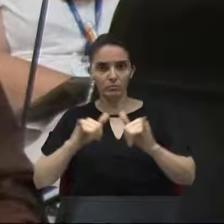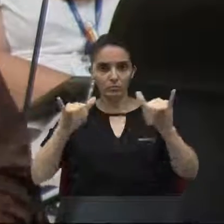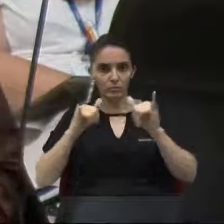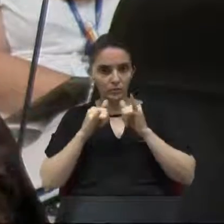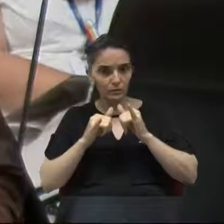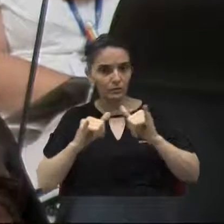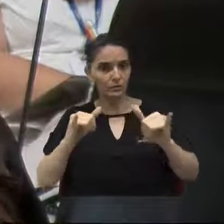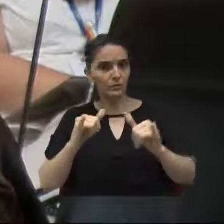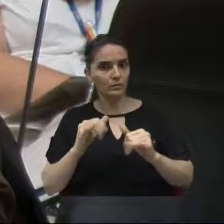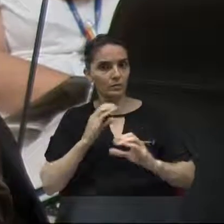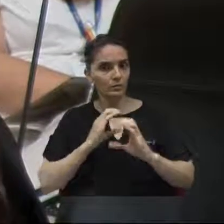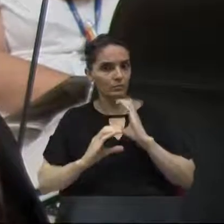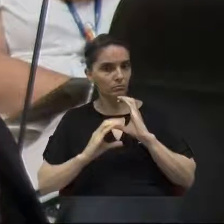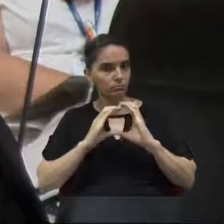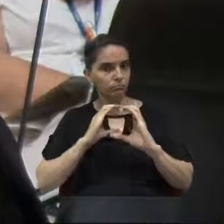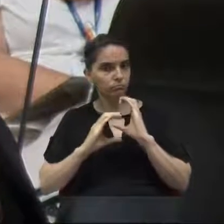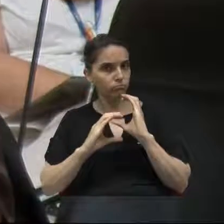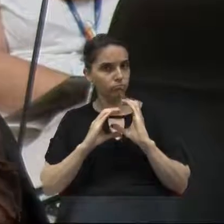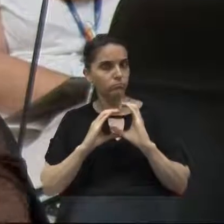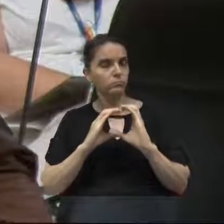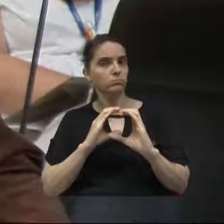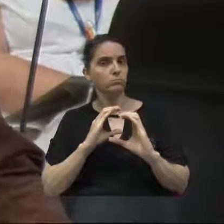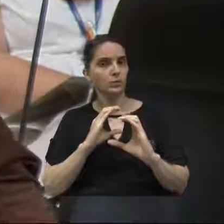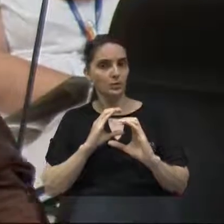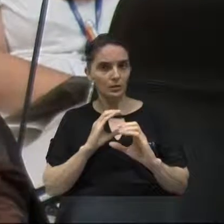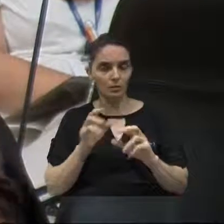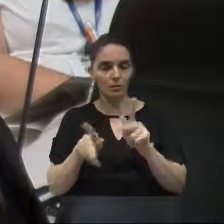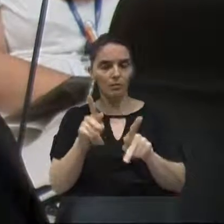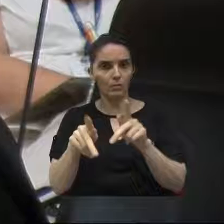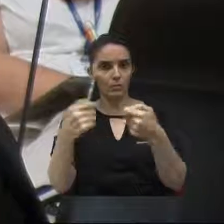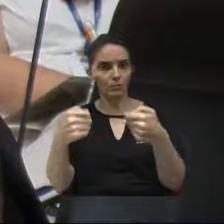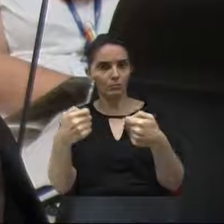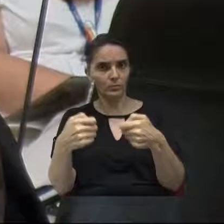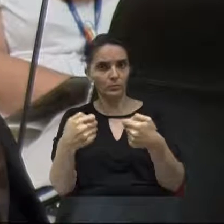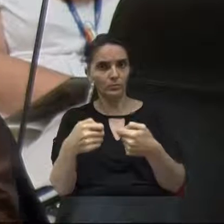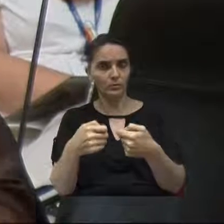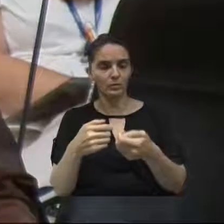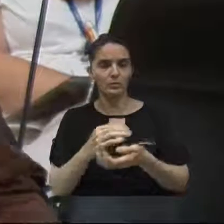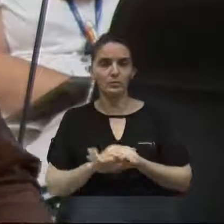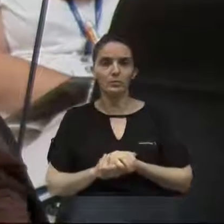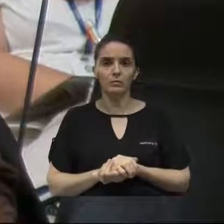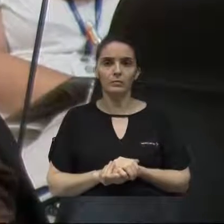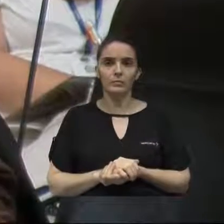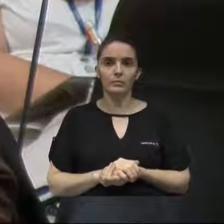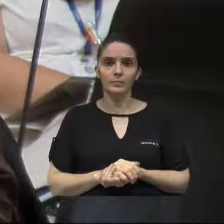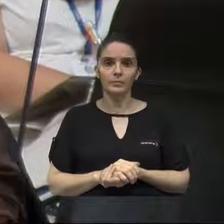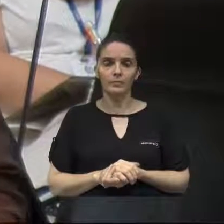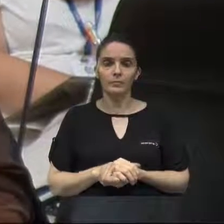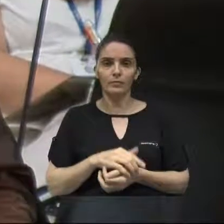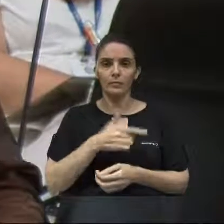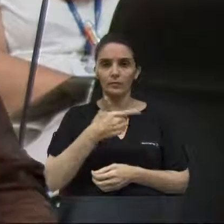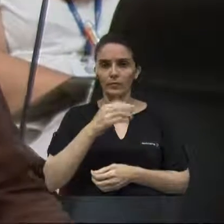uma comunicação com a população. Nós já estamos para poder encerrar esse mandato de